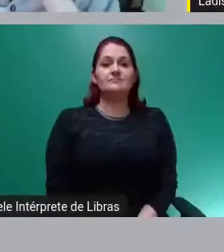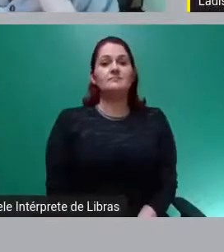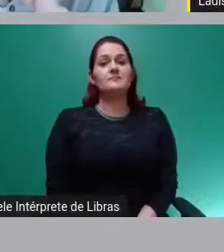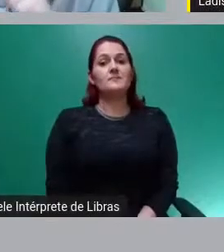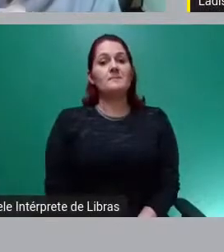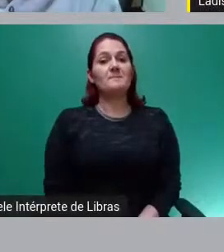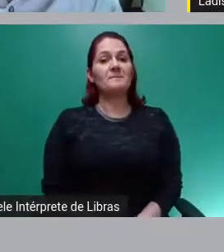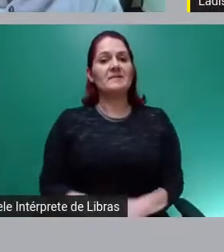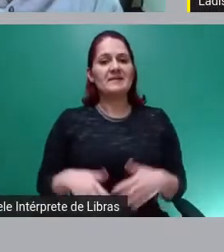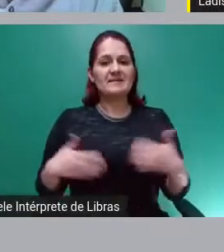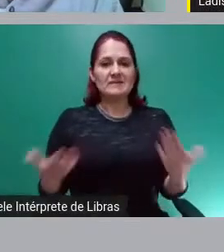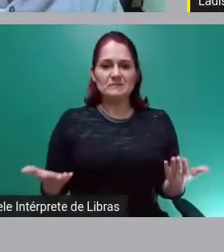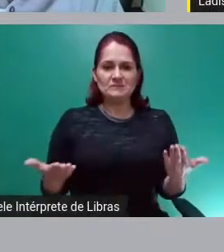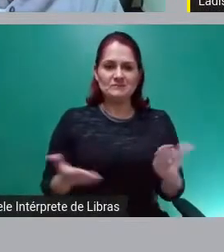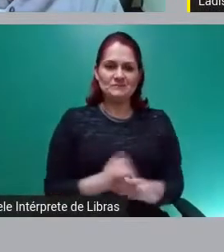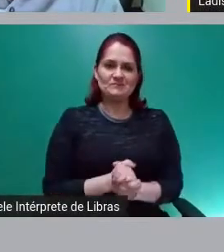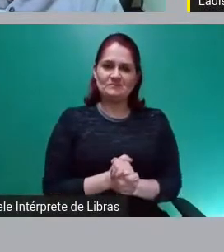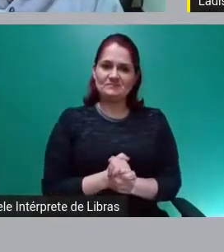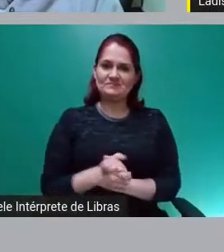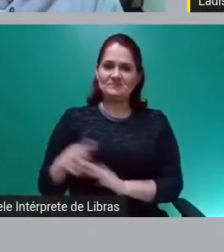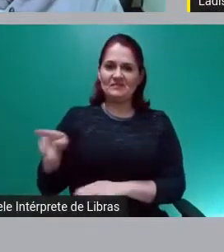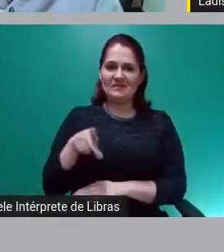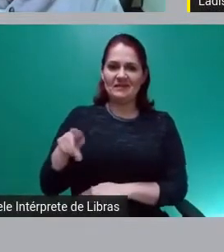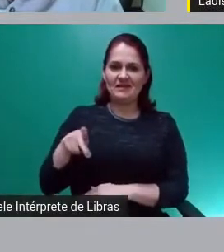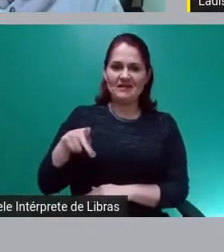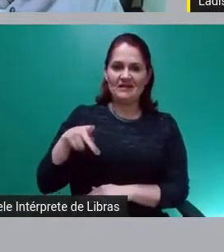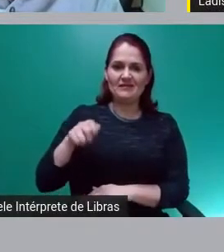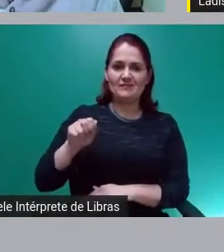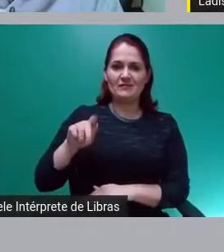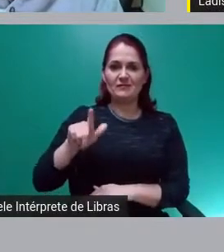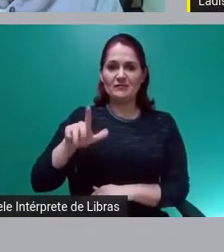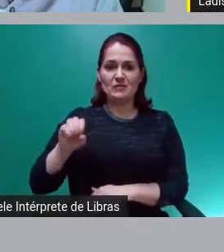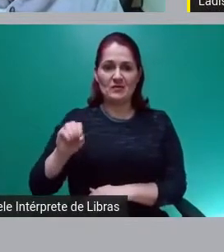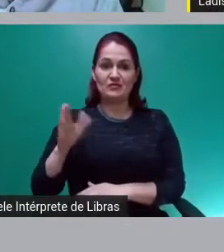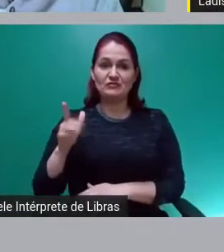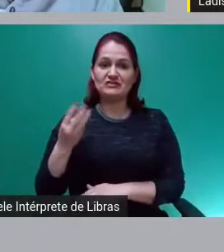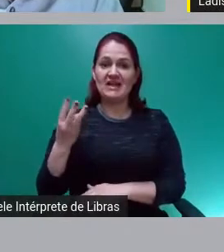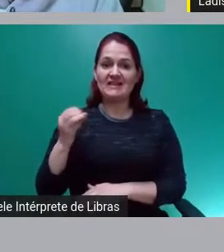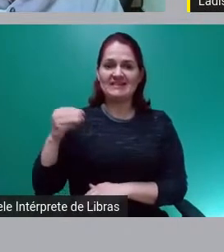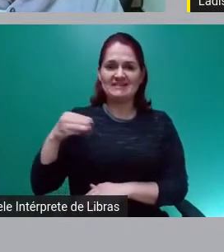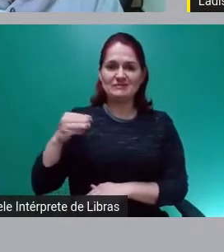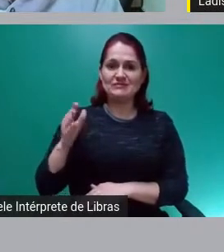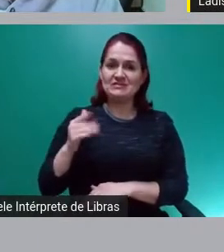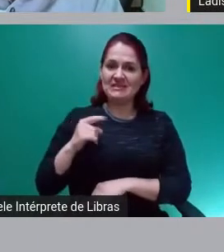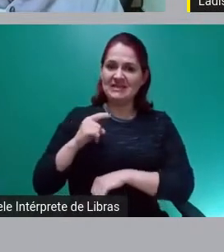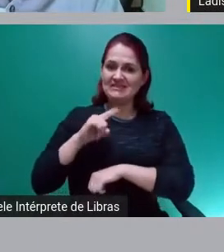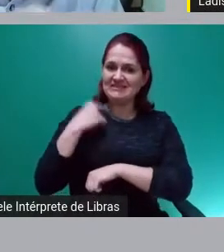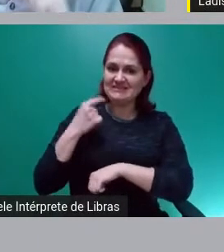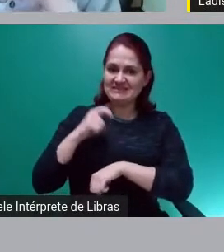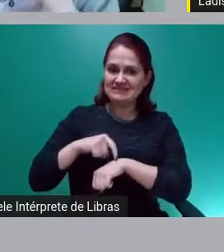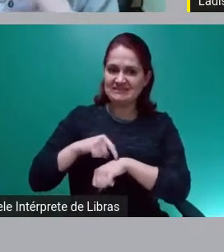Então, Professor Paulo, se eu puder concluir, já deu 30. Tá, estou concluindo, né?